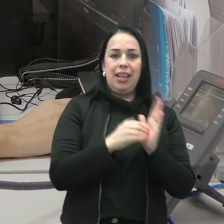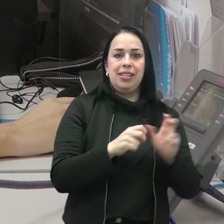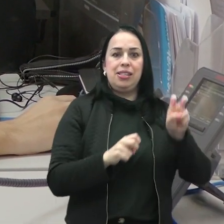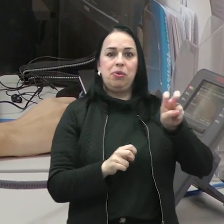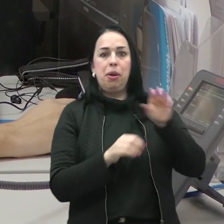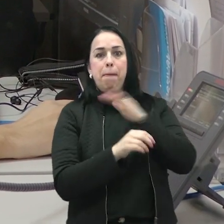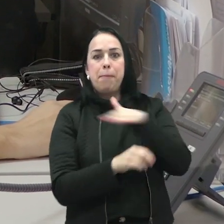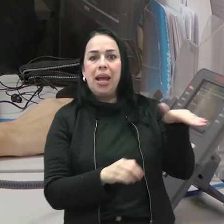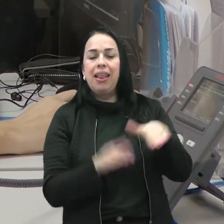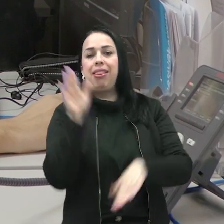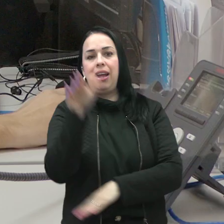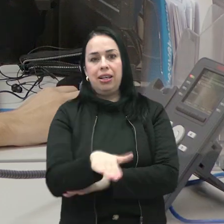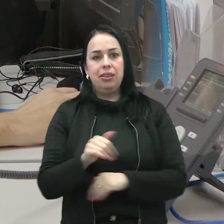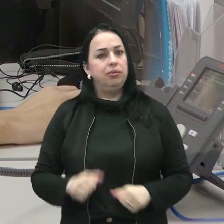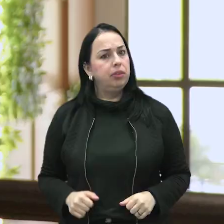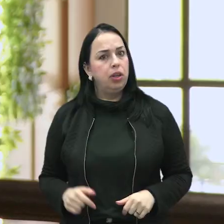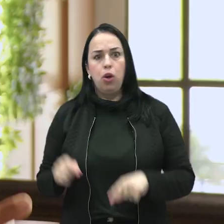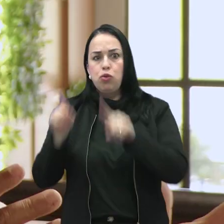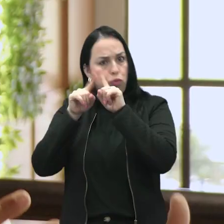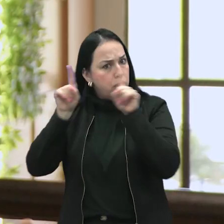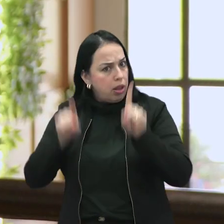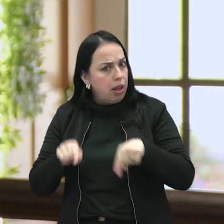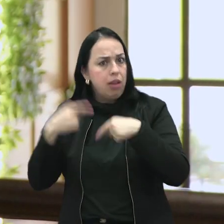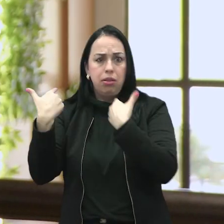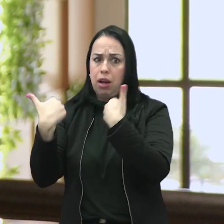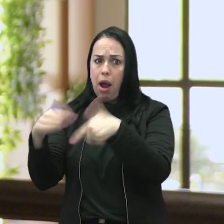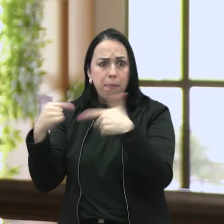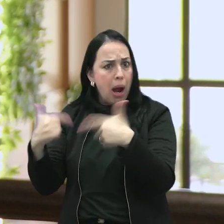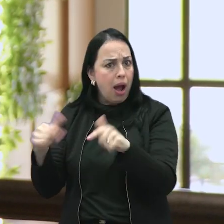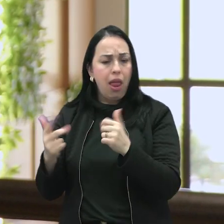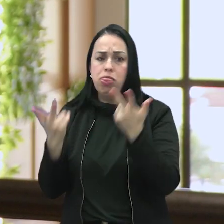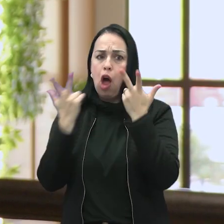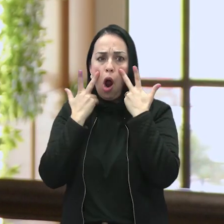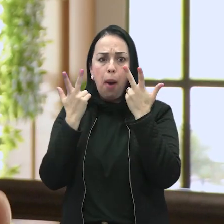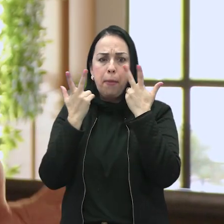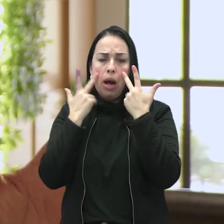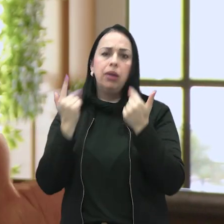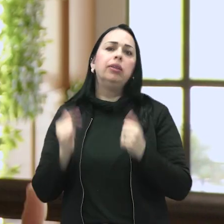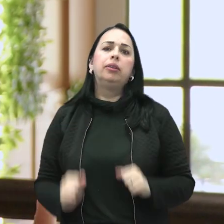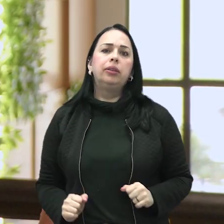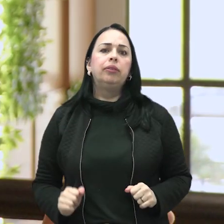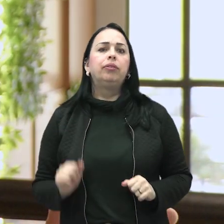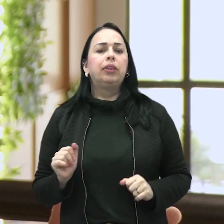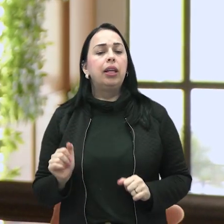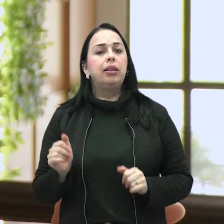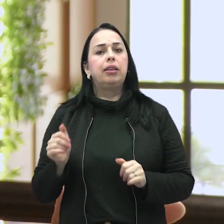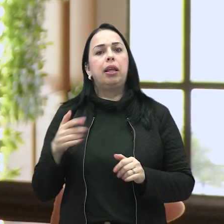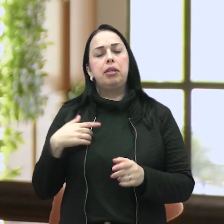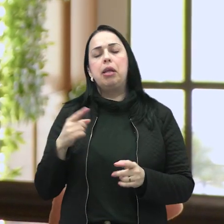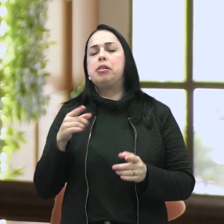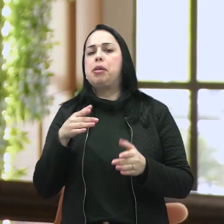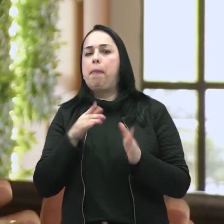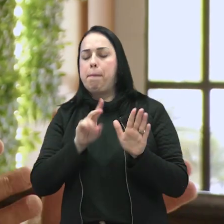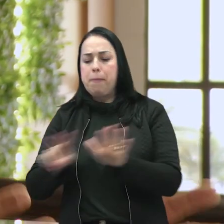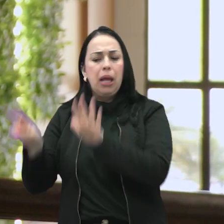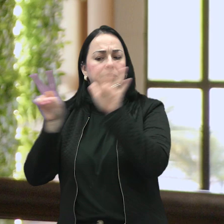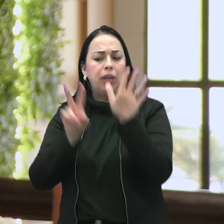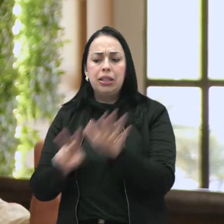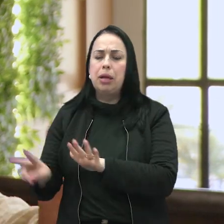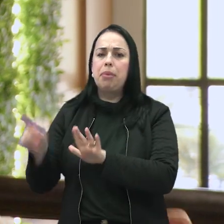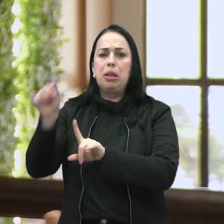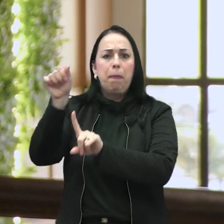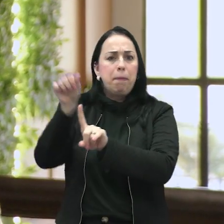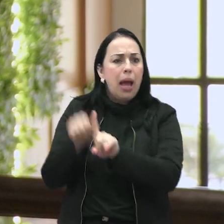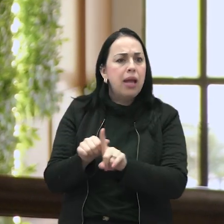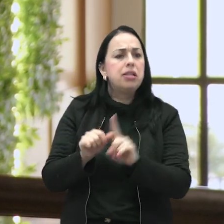8 da manhã até as 5h30 da tarde. Os funcionários continuam trabalhando, né? A gente recebe aqui durante a semana,